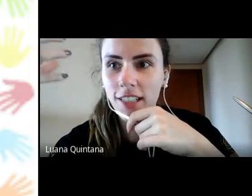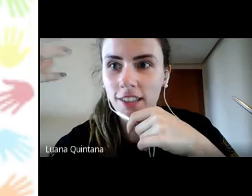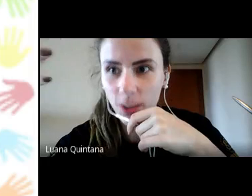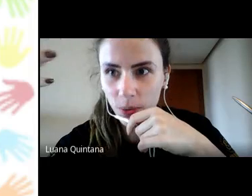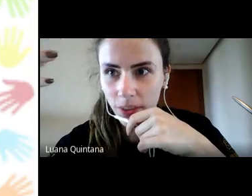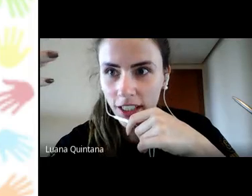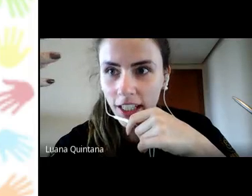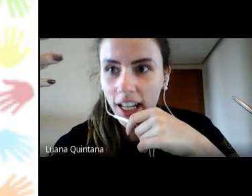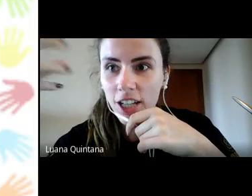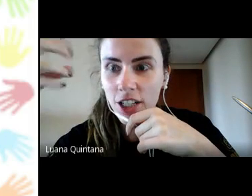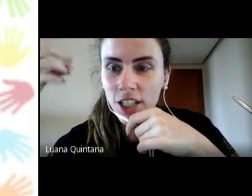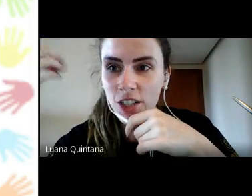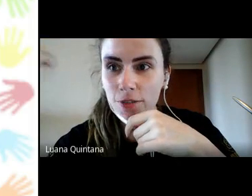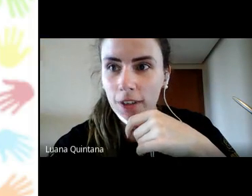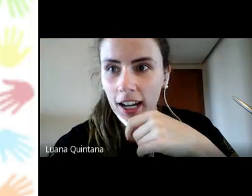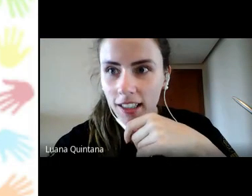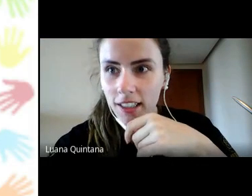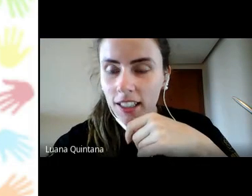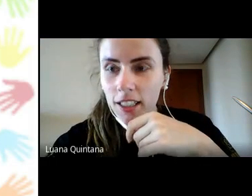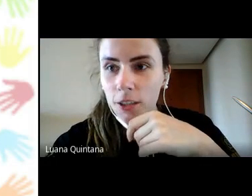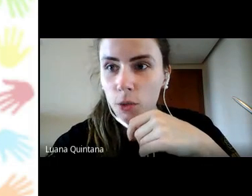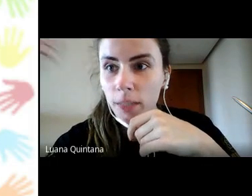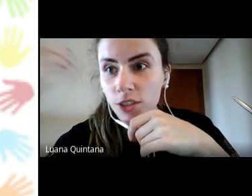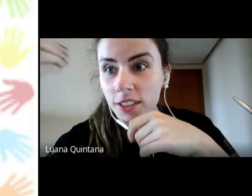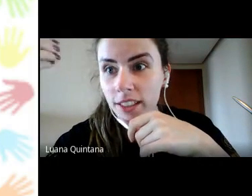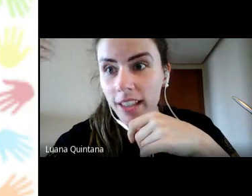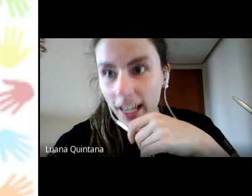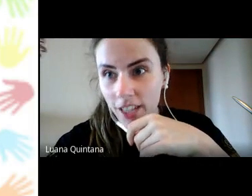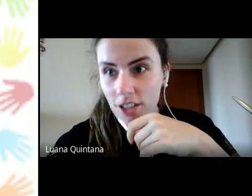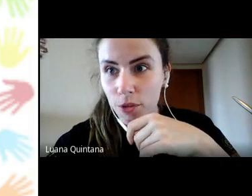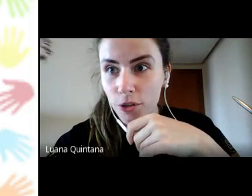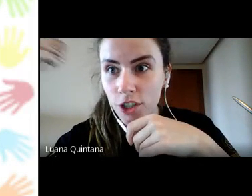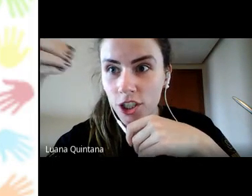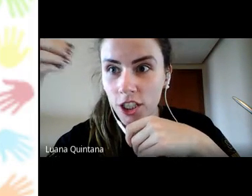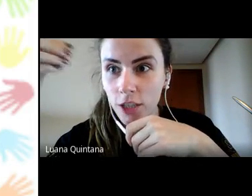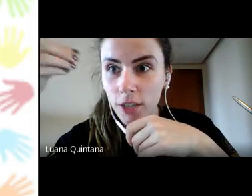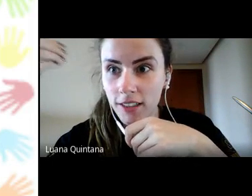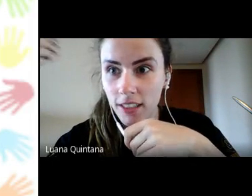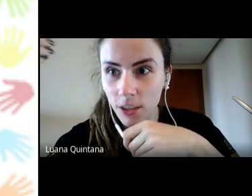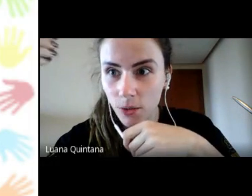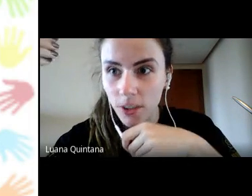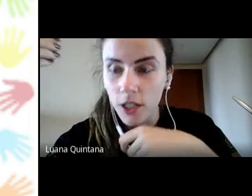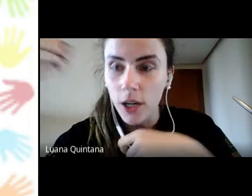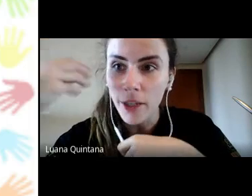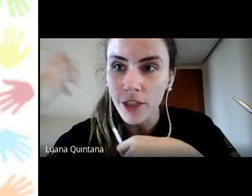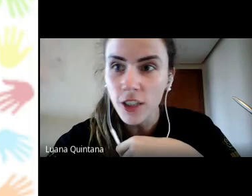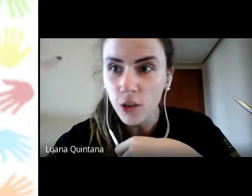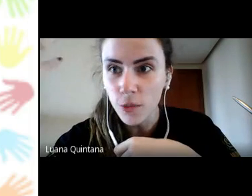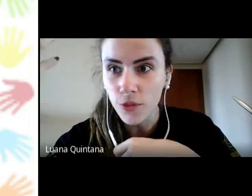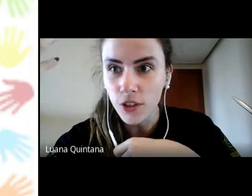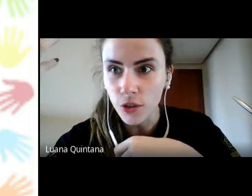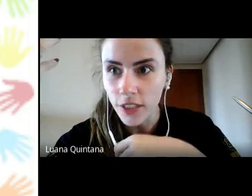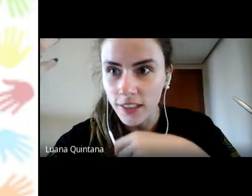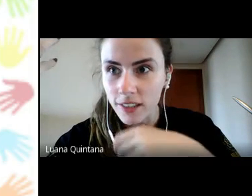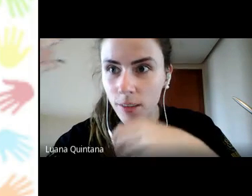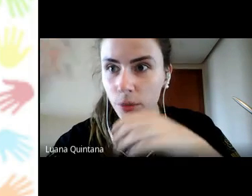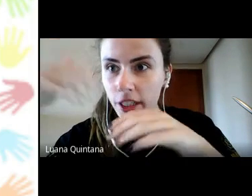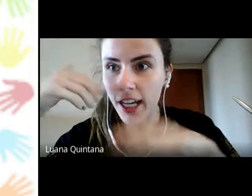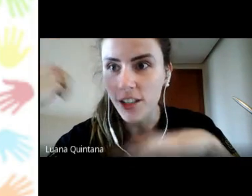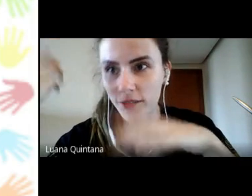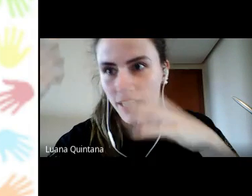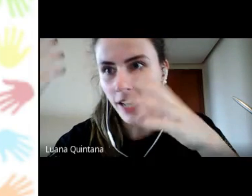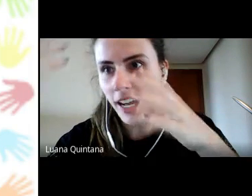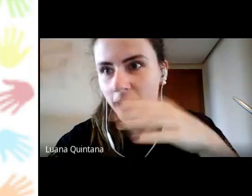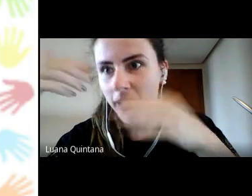em educação, a gente fala numa ludicidade, porque hoje em dia educação, a maioria dos professores,